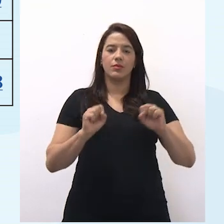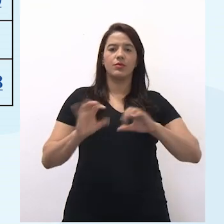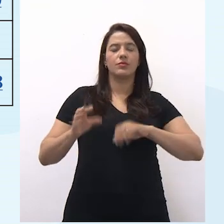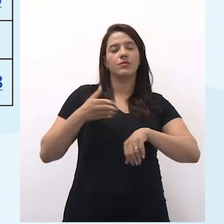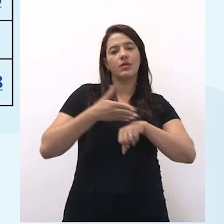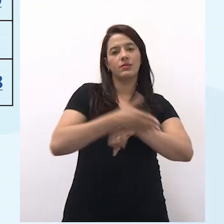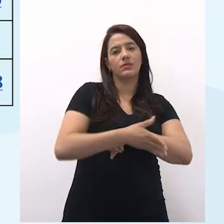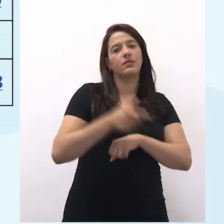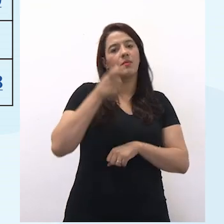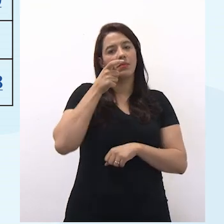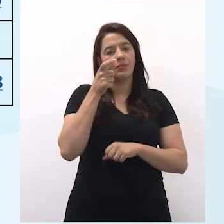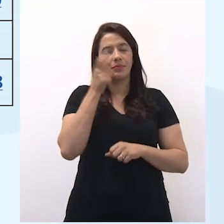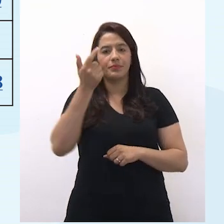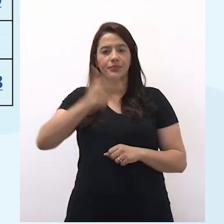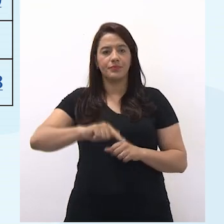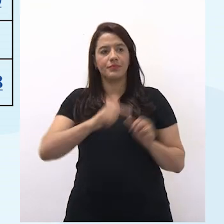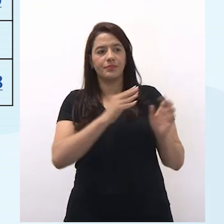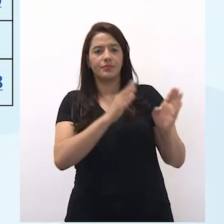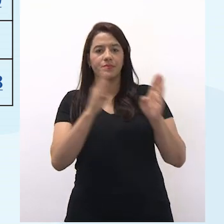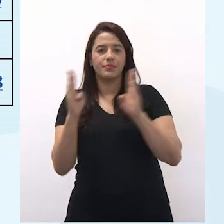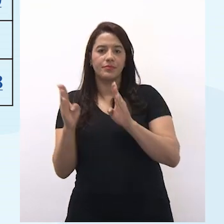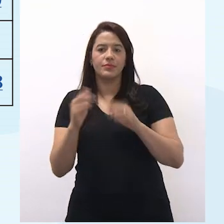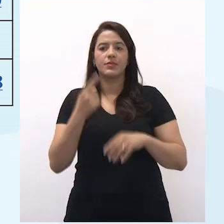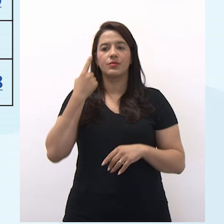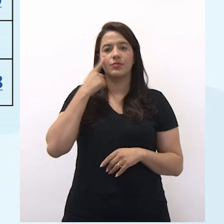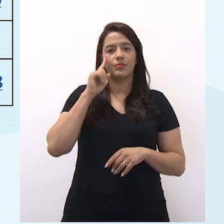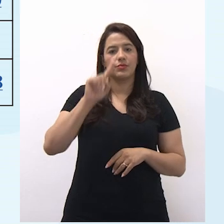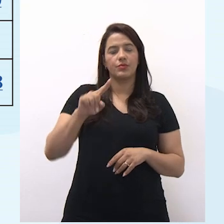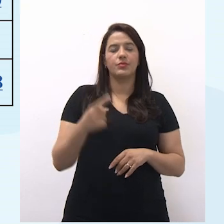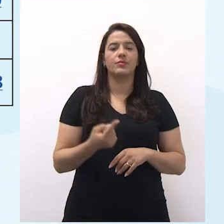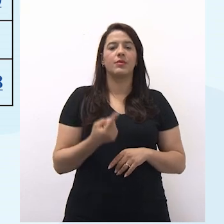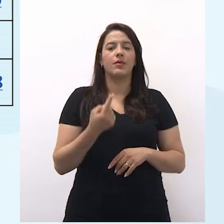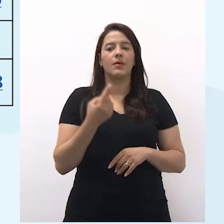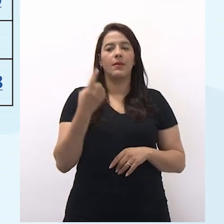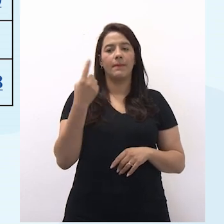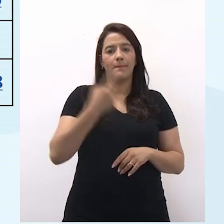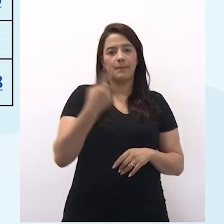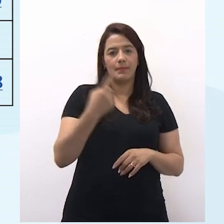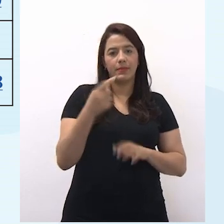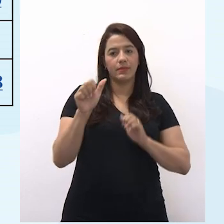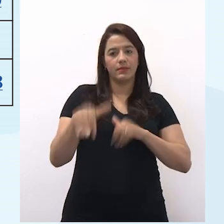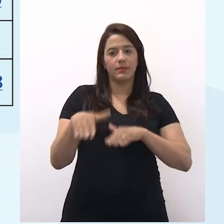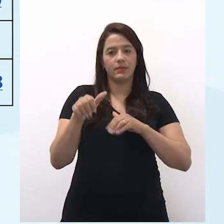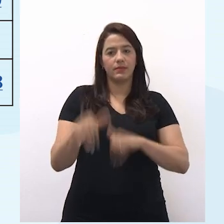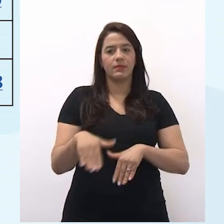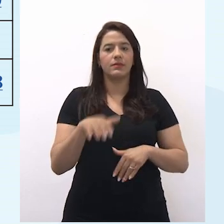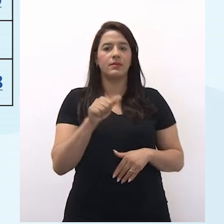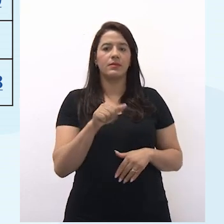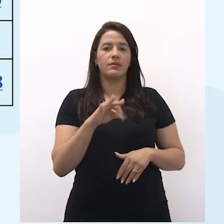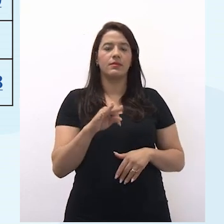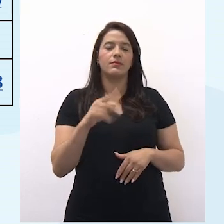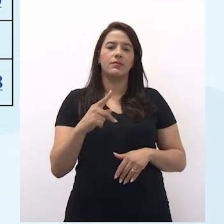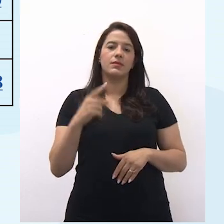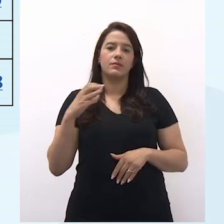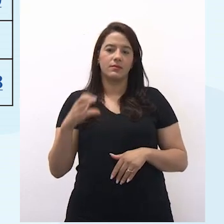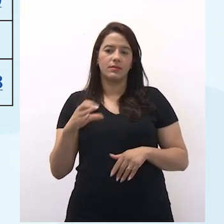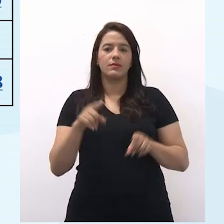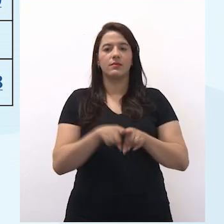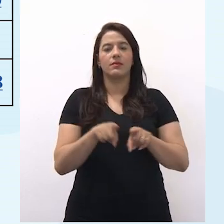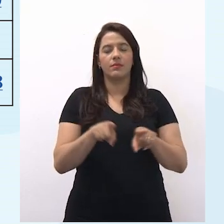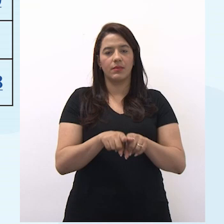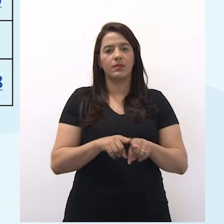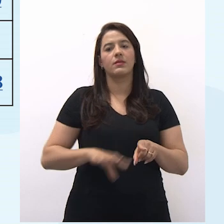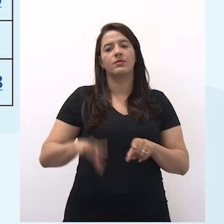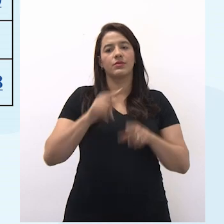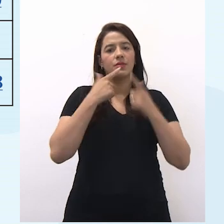né, de competências socioemocionais. No dia 1º de setembro, no ATPC de Linguagens, também